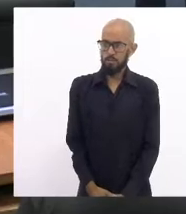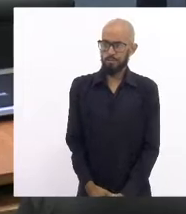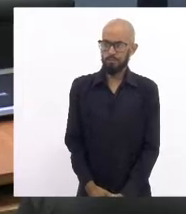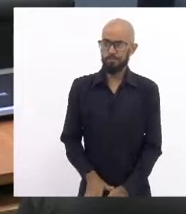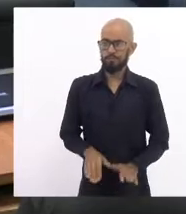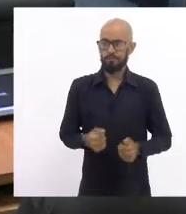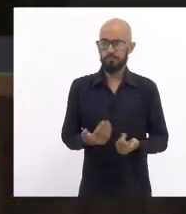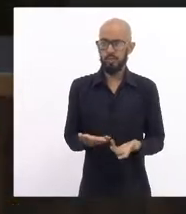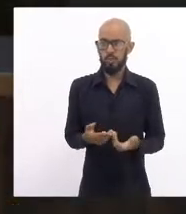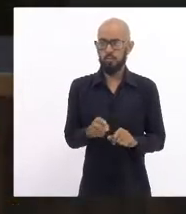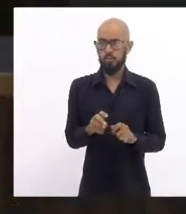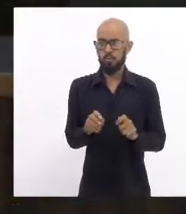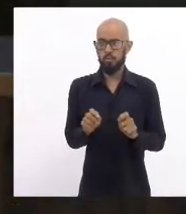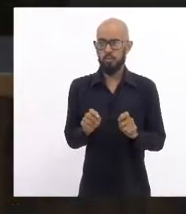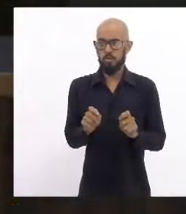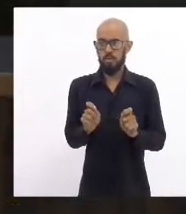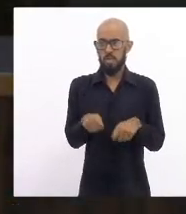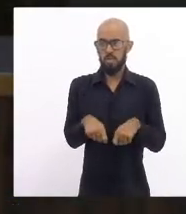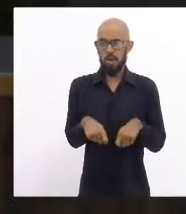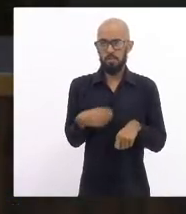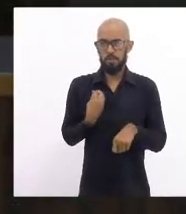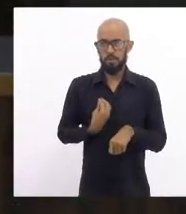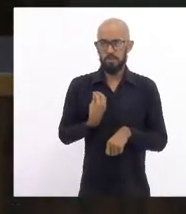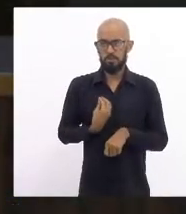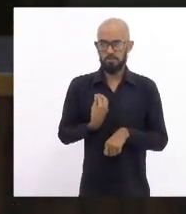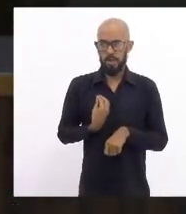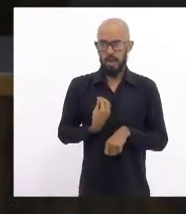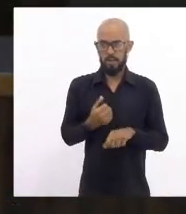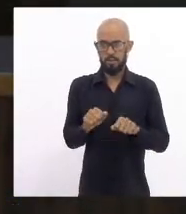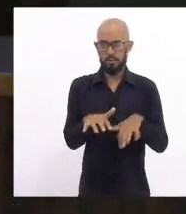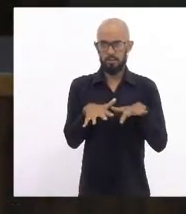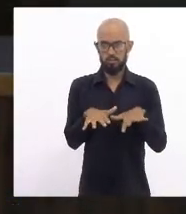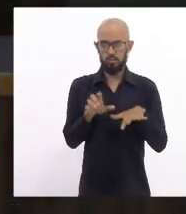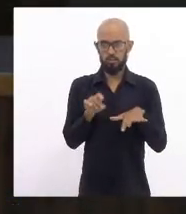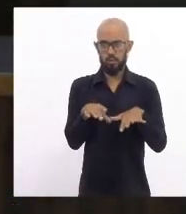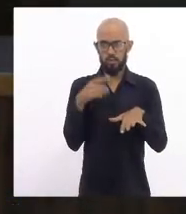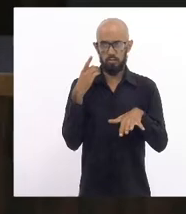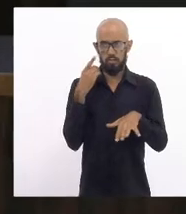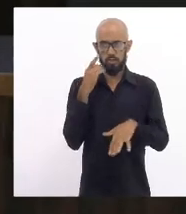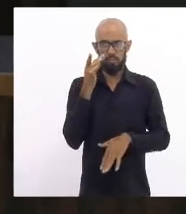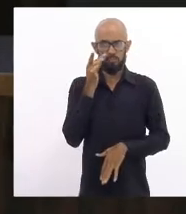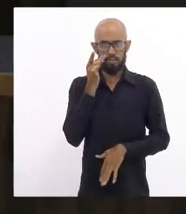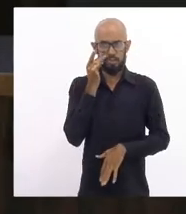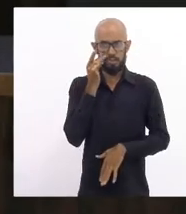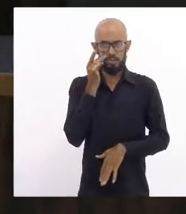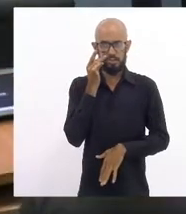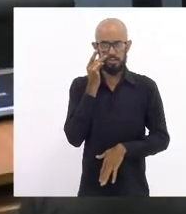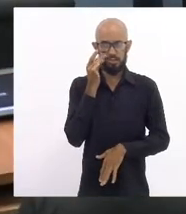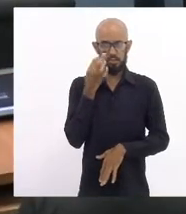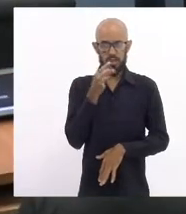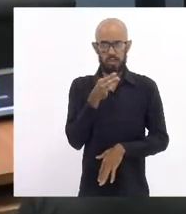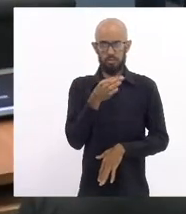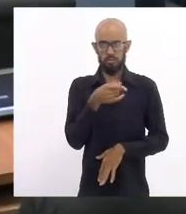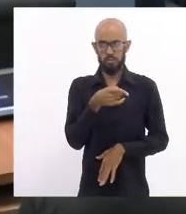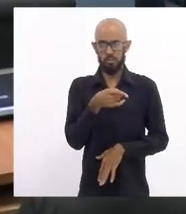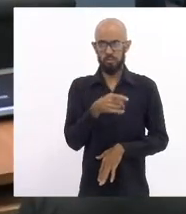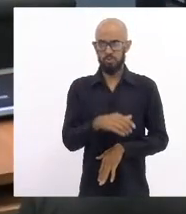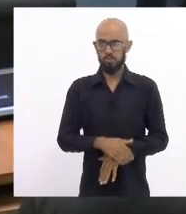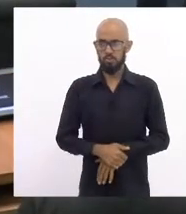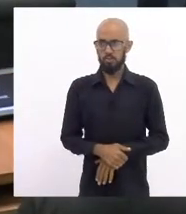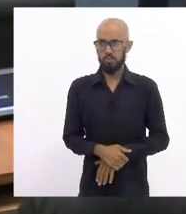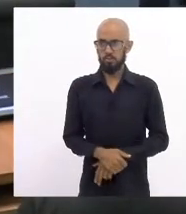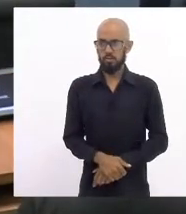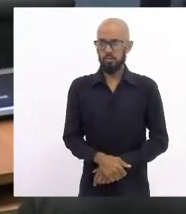Então, só vai poder participar da sessão, por enquanto, quem está presente no plenário. Eu estou